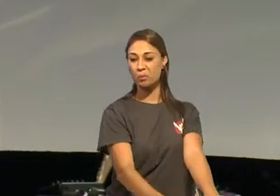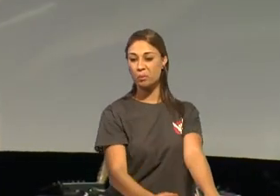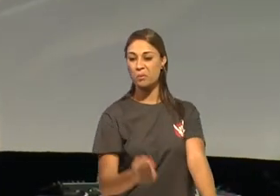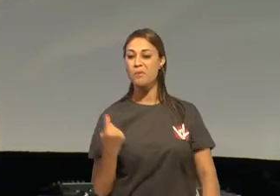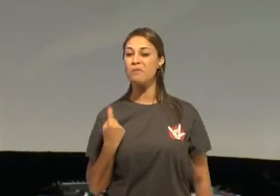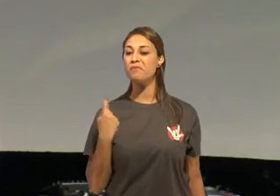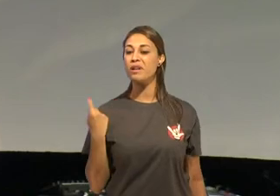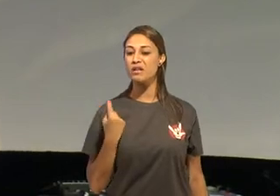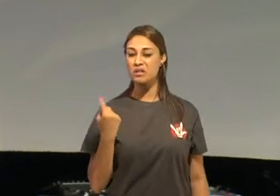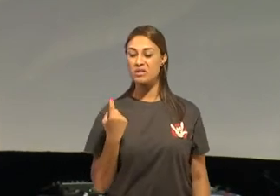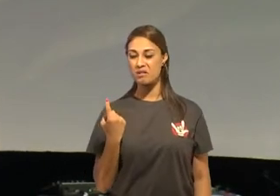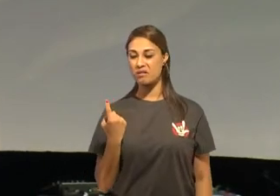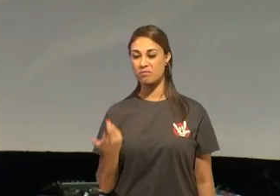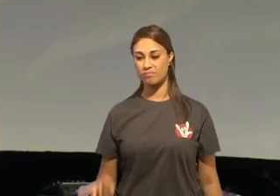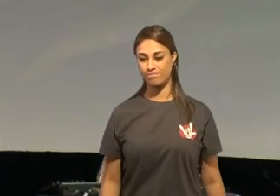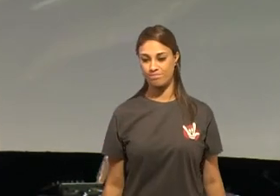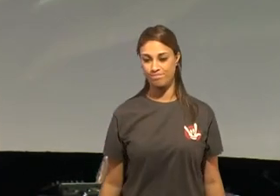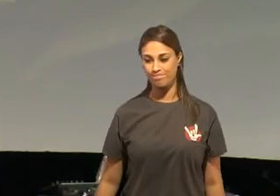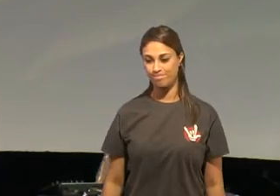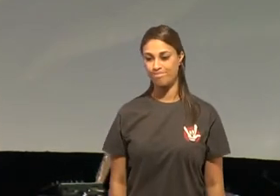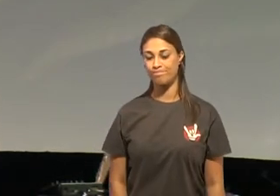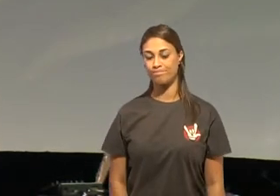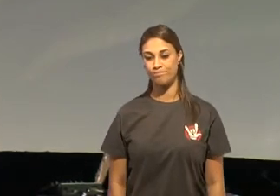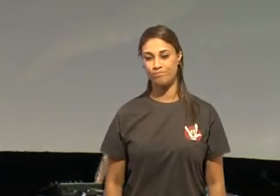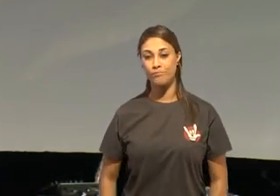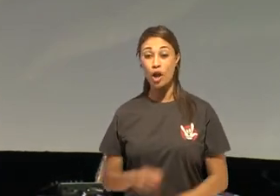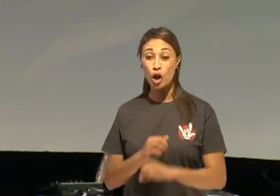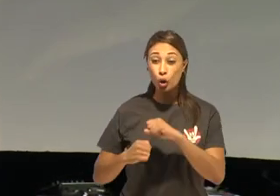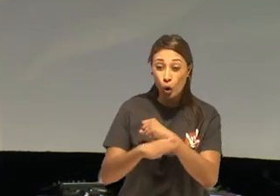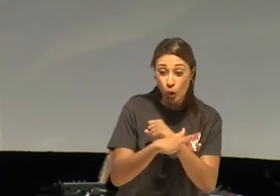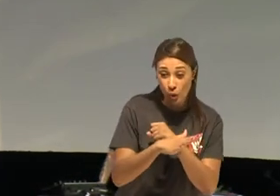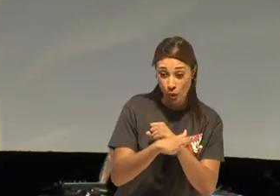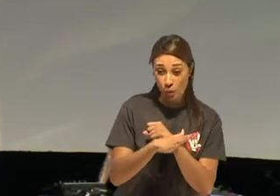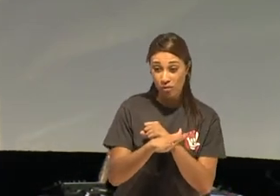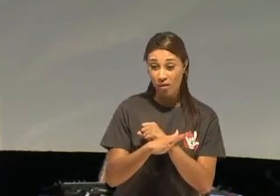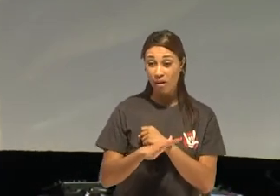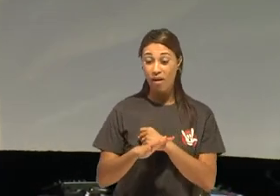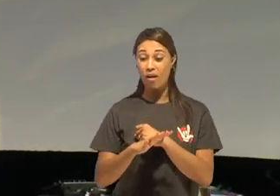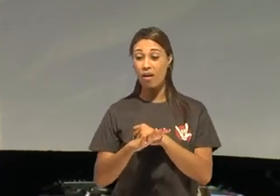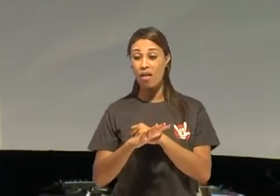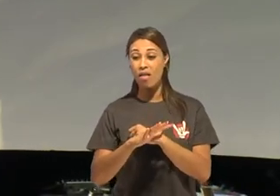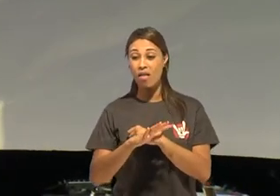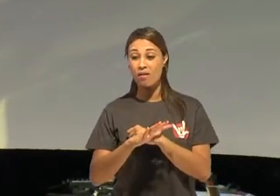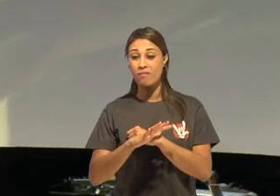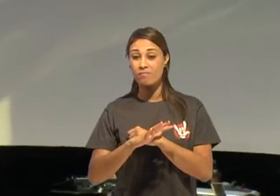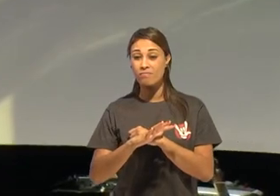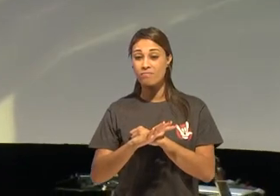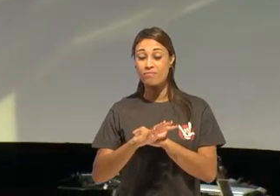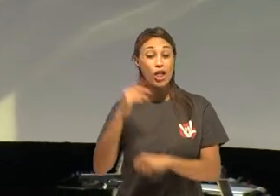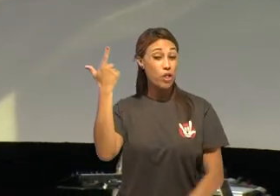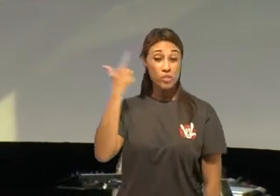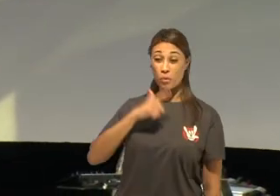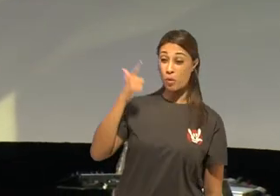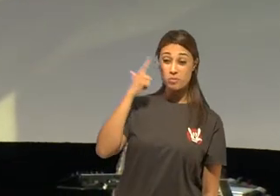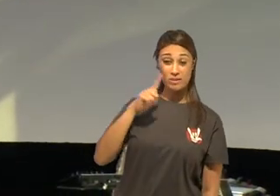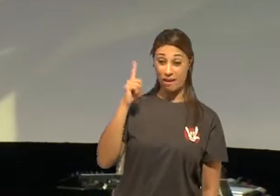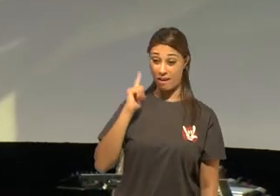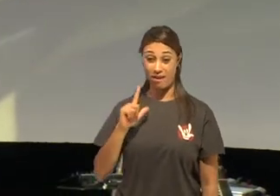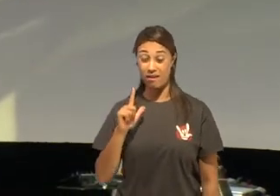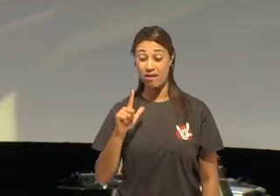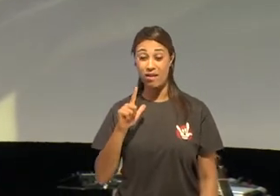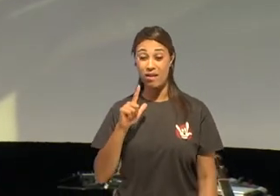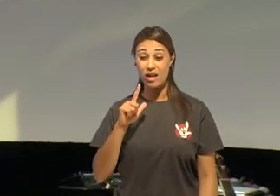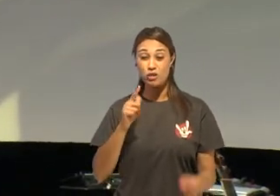vai destruir nenhum relacionamento que existia. O corona, ele só veio trazer à luz